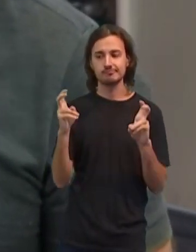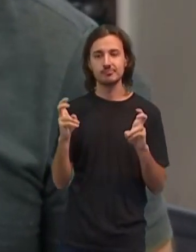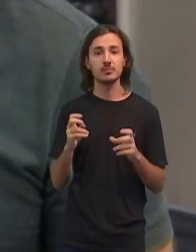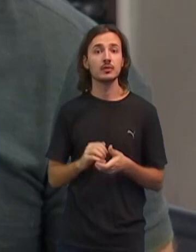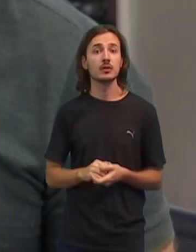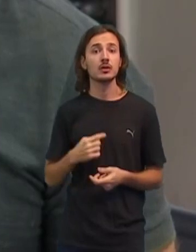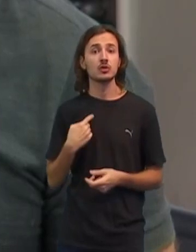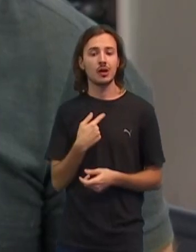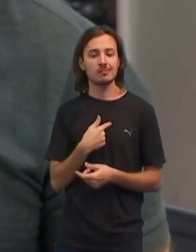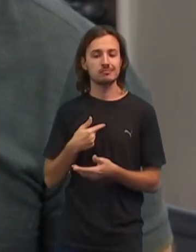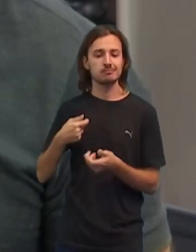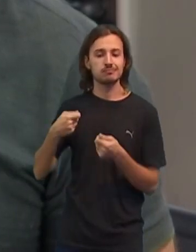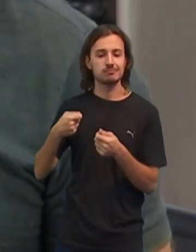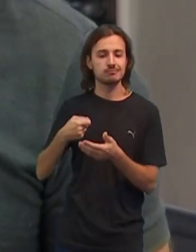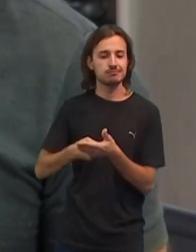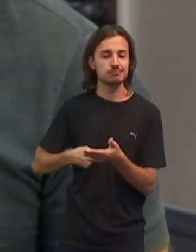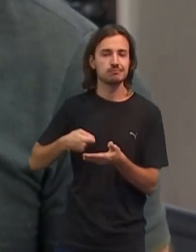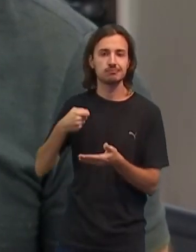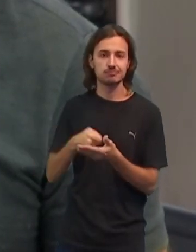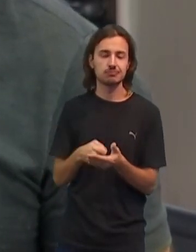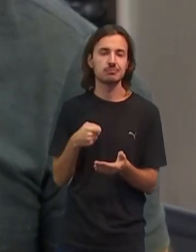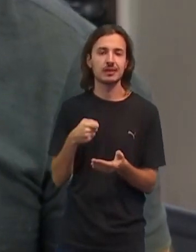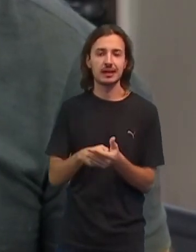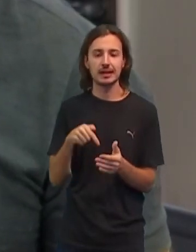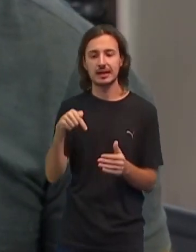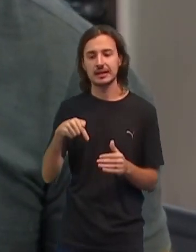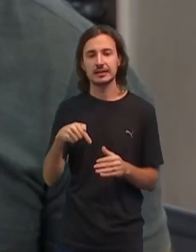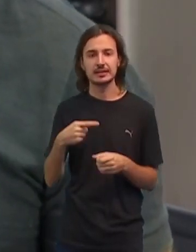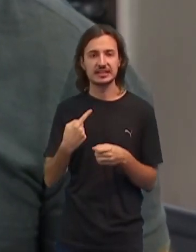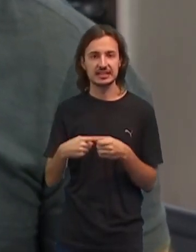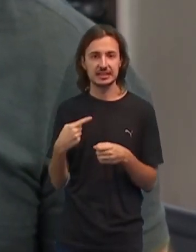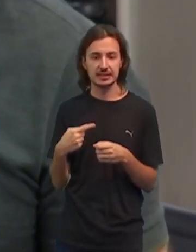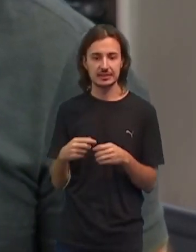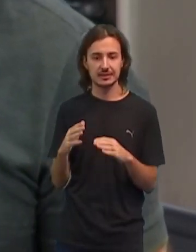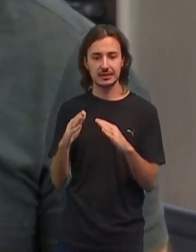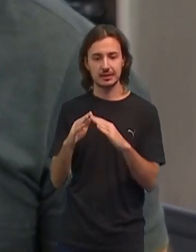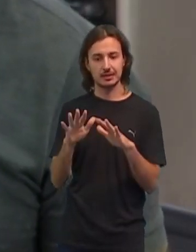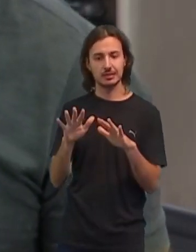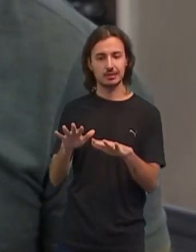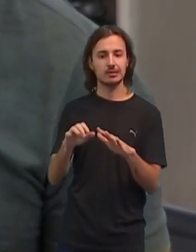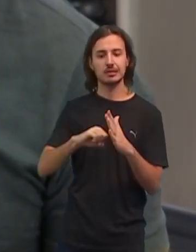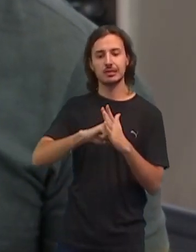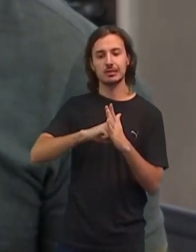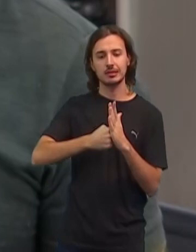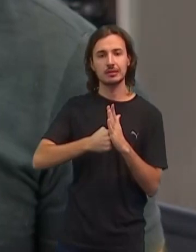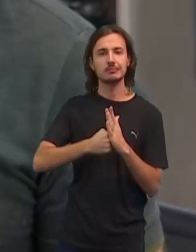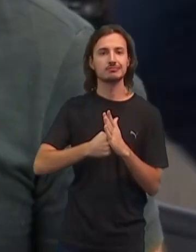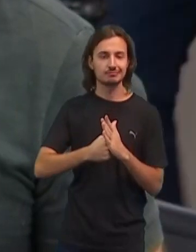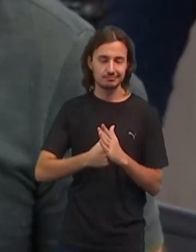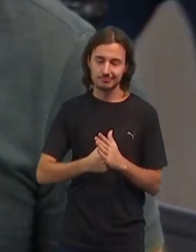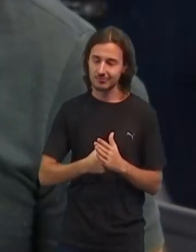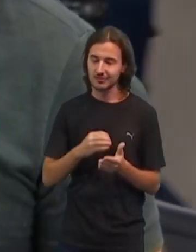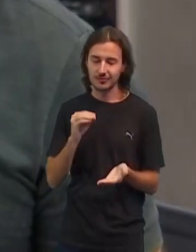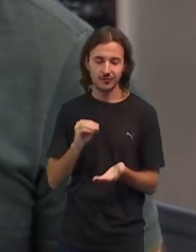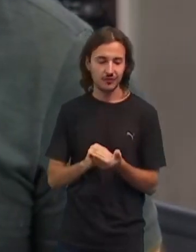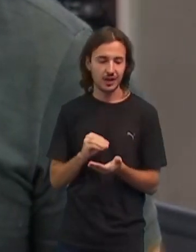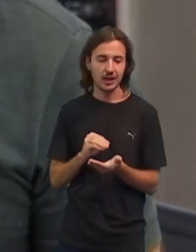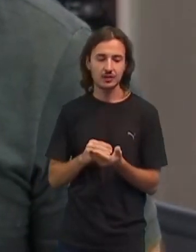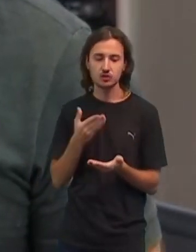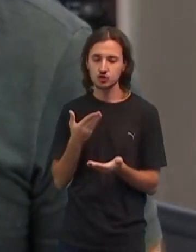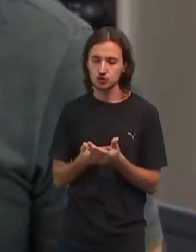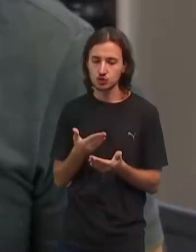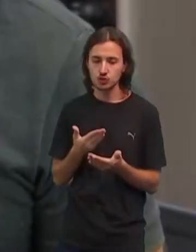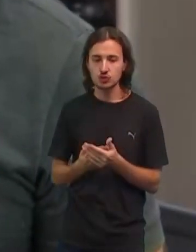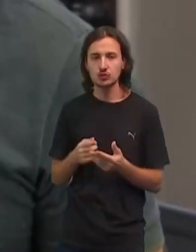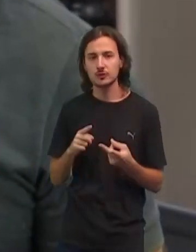que a gente apresentou, os tombamentos como são feitos na cidade, né? São feitos à revelia, sem estudo técnico, sem o comprometimento